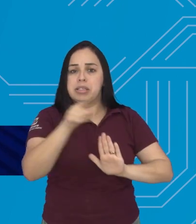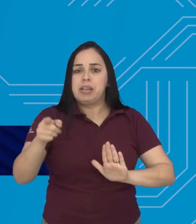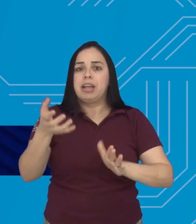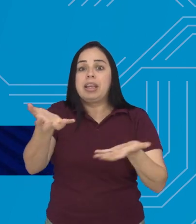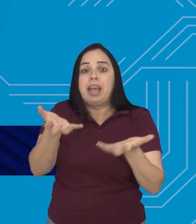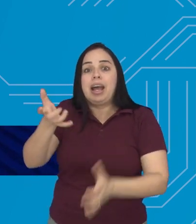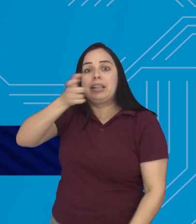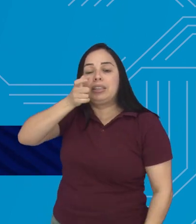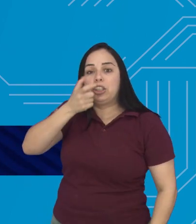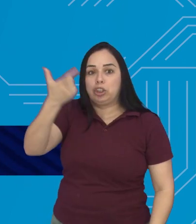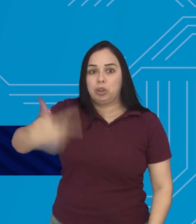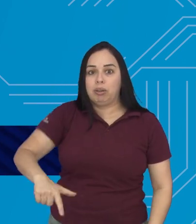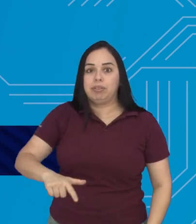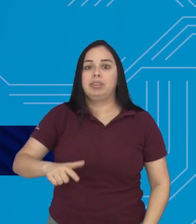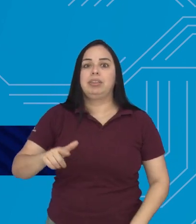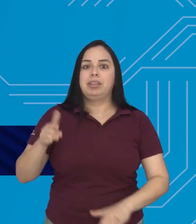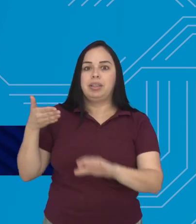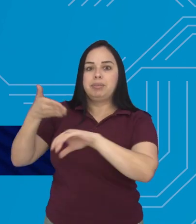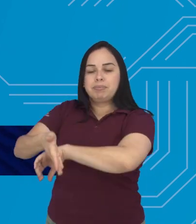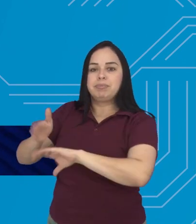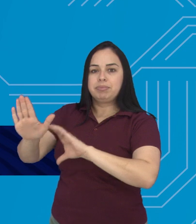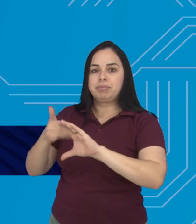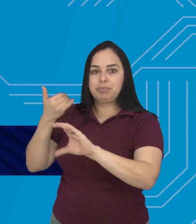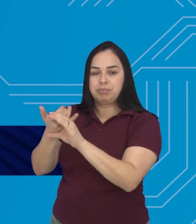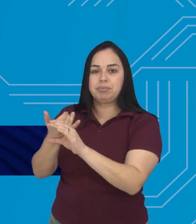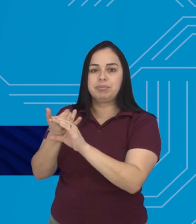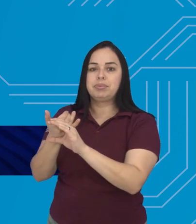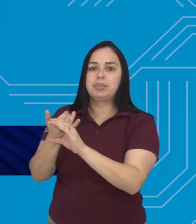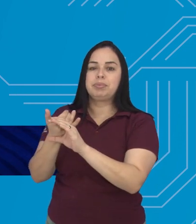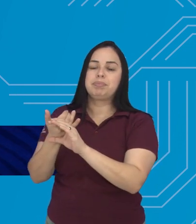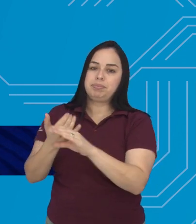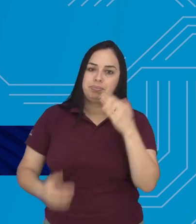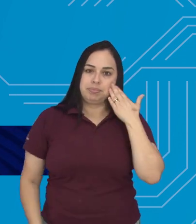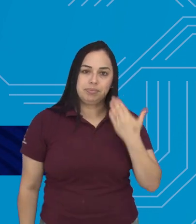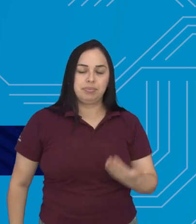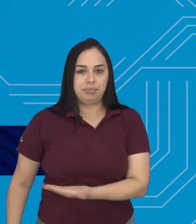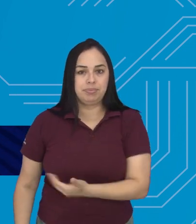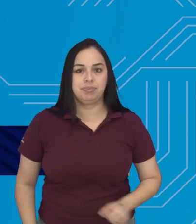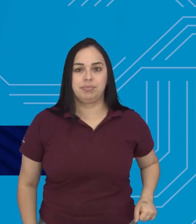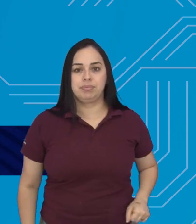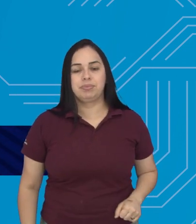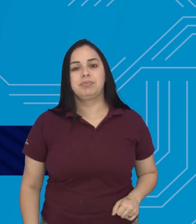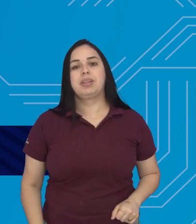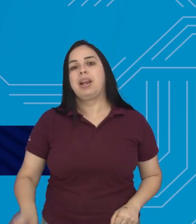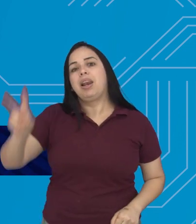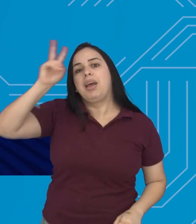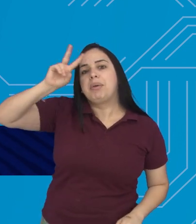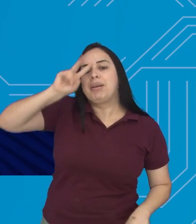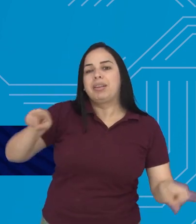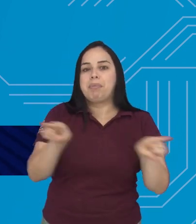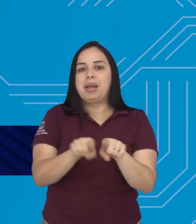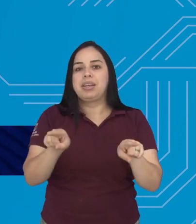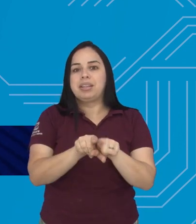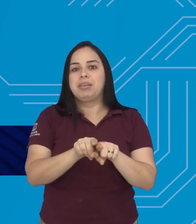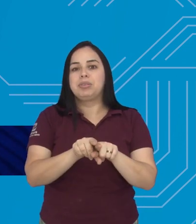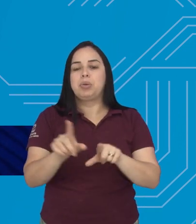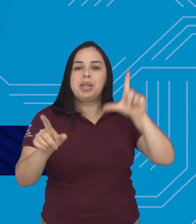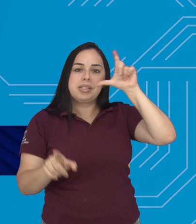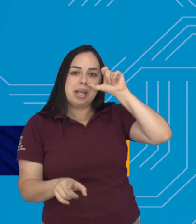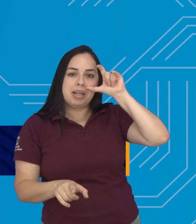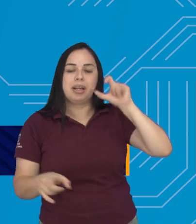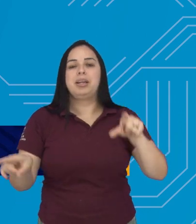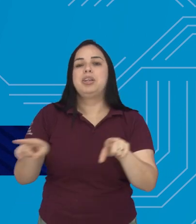automutilação, é muito importante que esse recado seja dado para a sociedade de que não